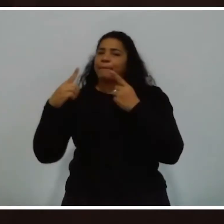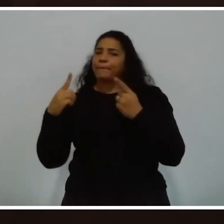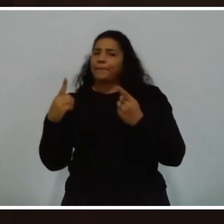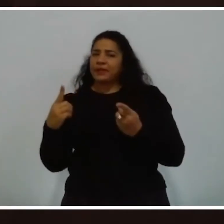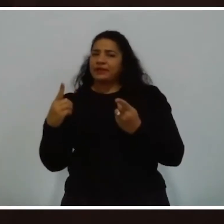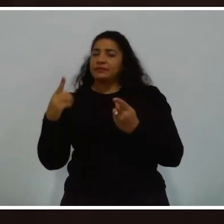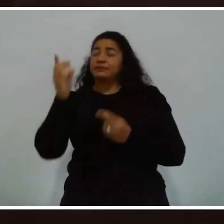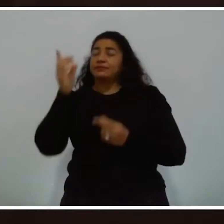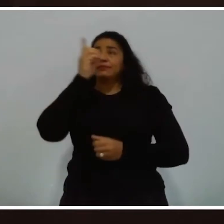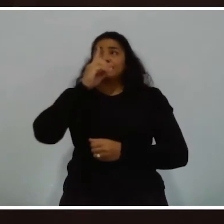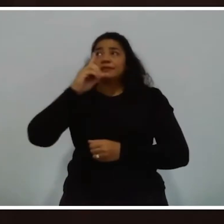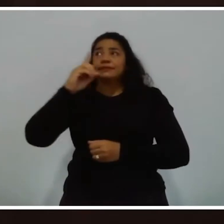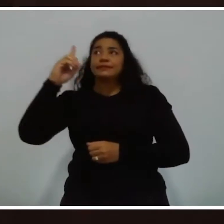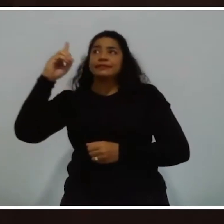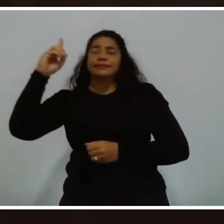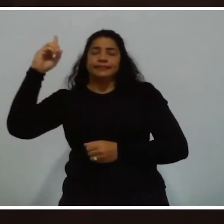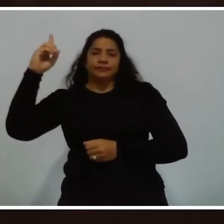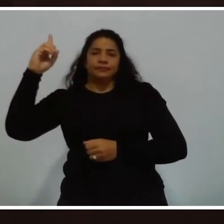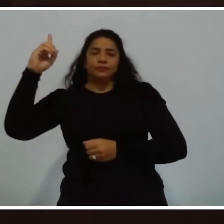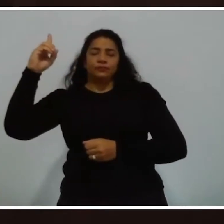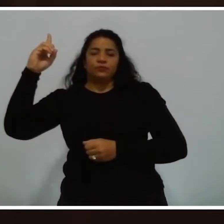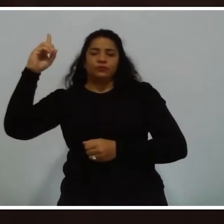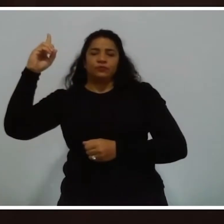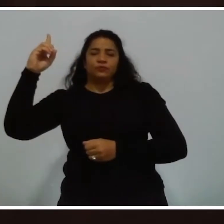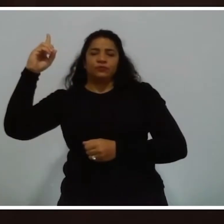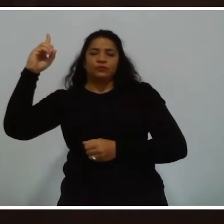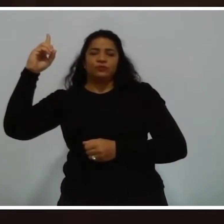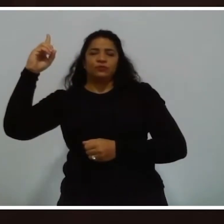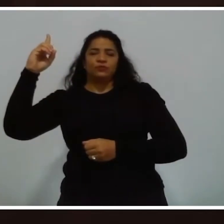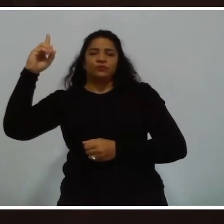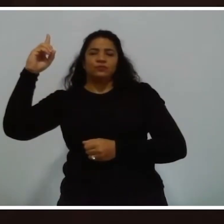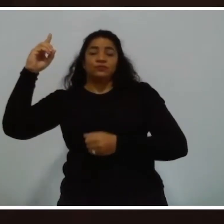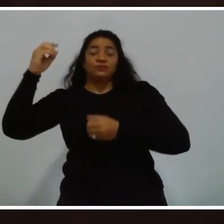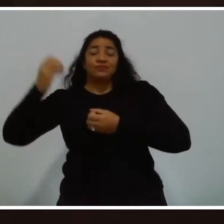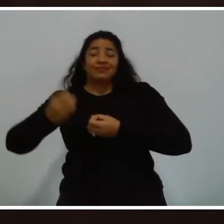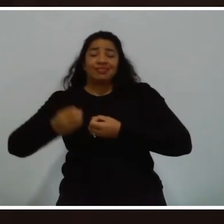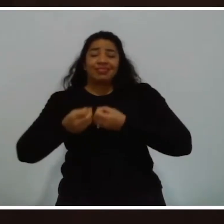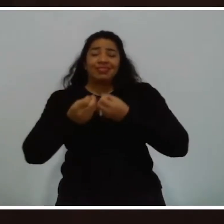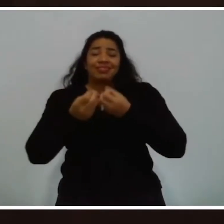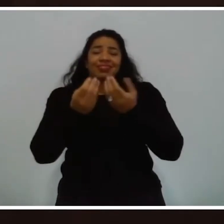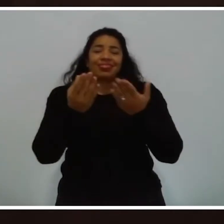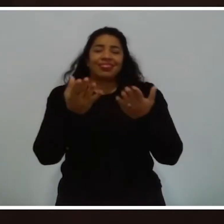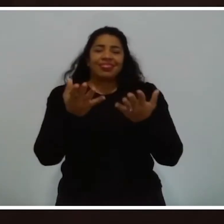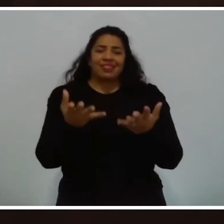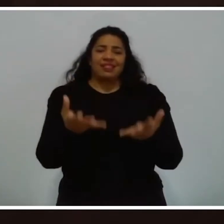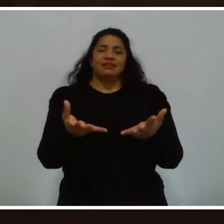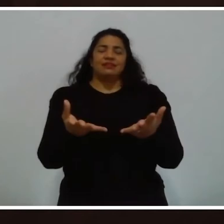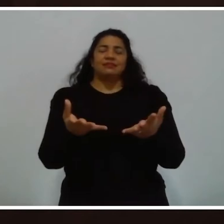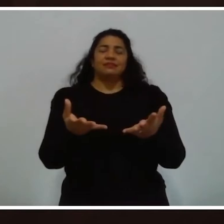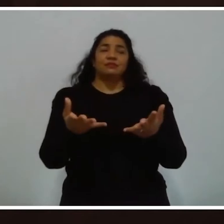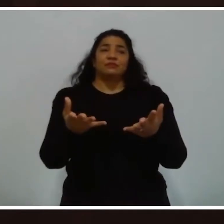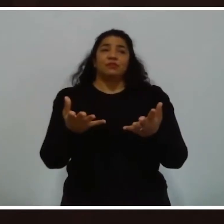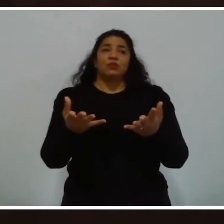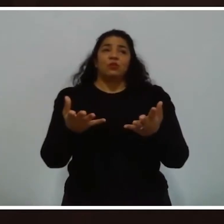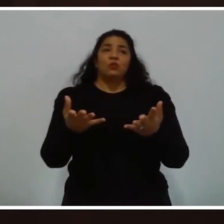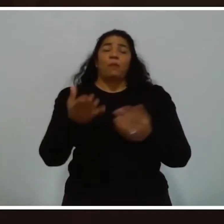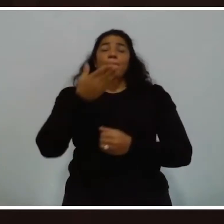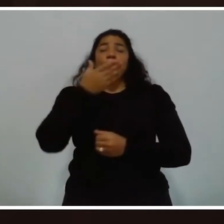Deus dispensar sua riqueza até ao homem, é necessário que o